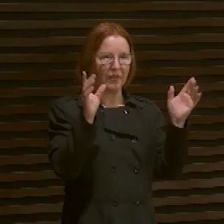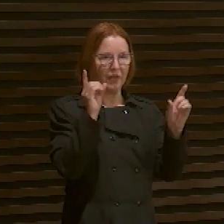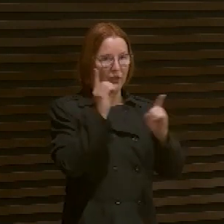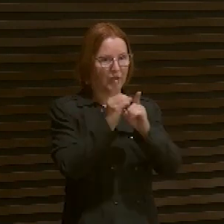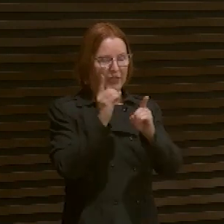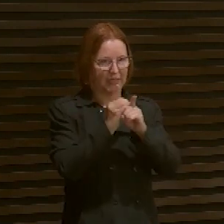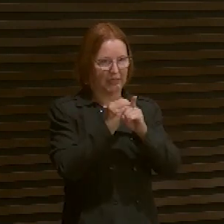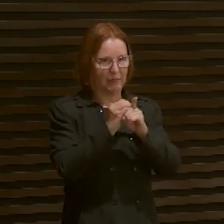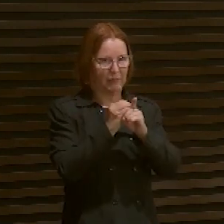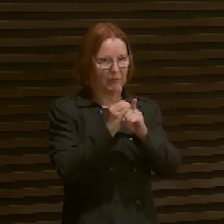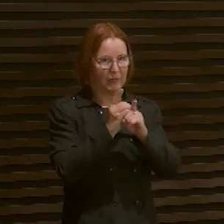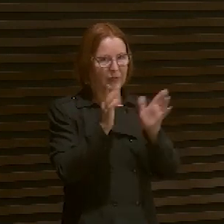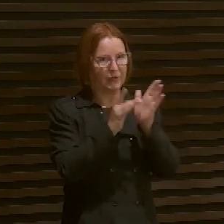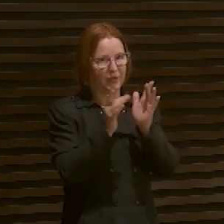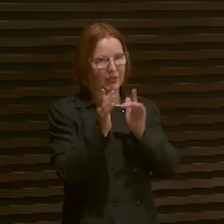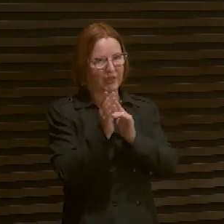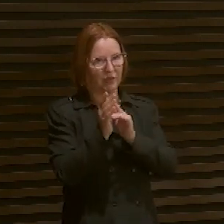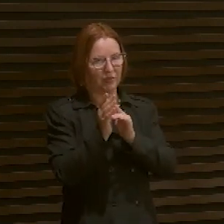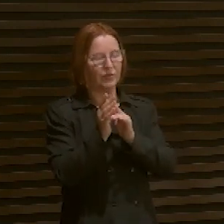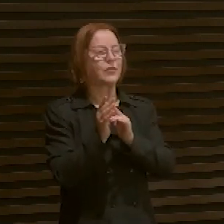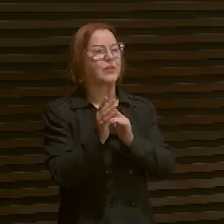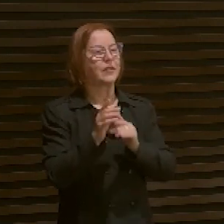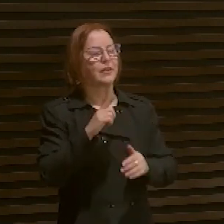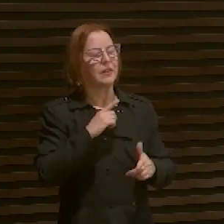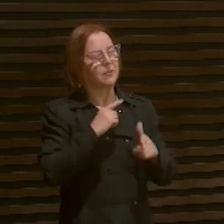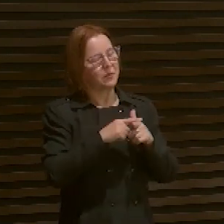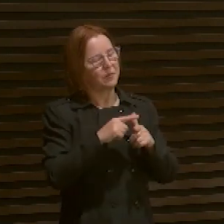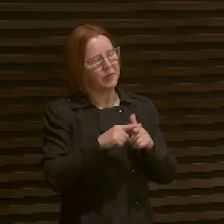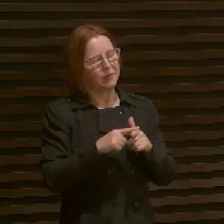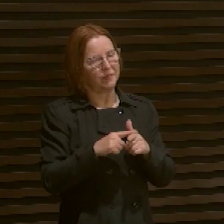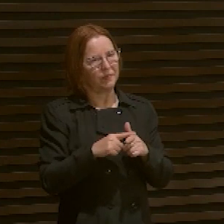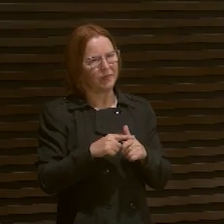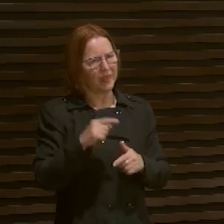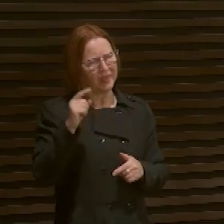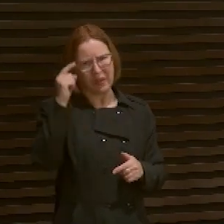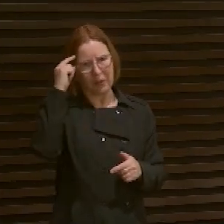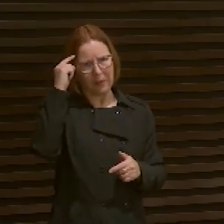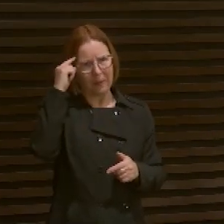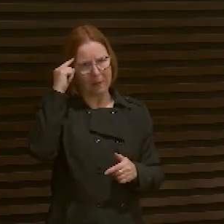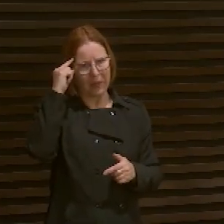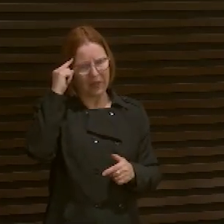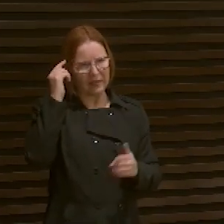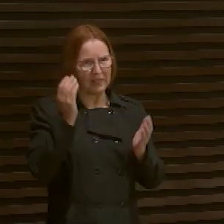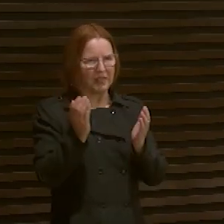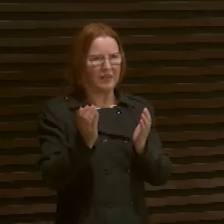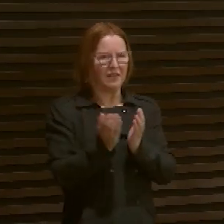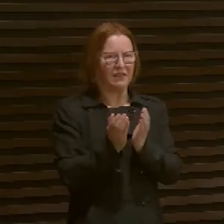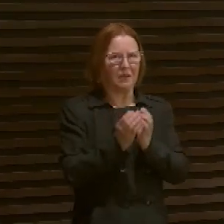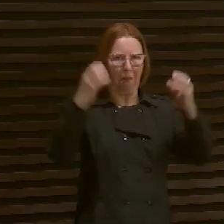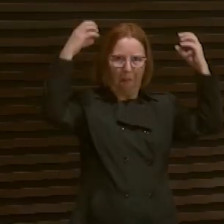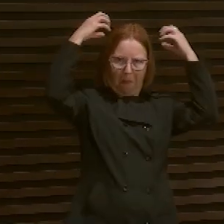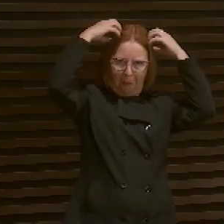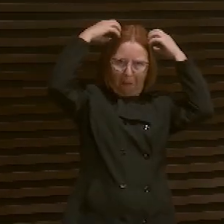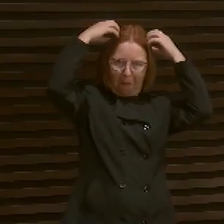às tempestades da vida. Não cria essa expectativa de um cristianismo, como Maurício fala, cristianismo Disney World. Que Jesus